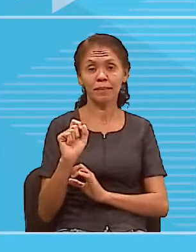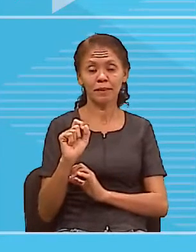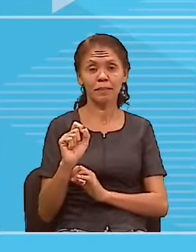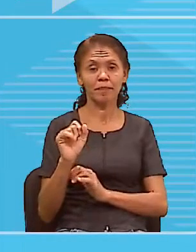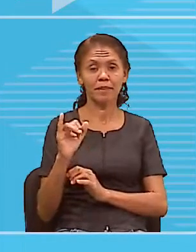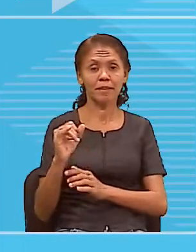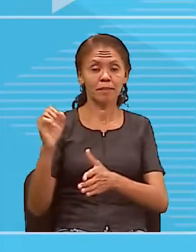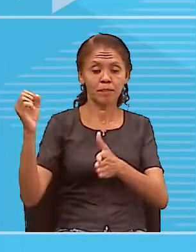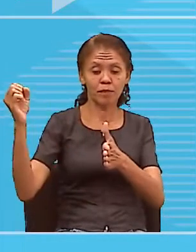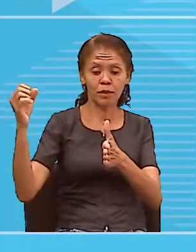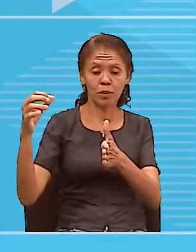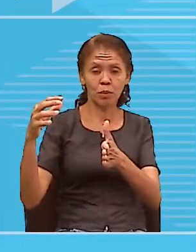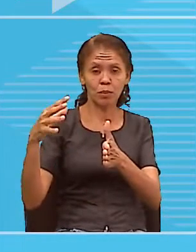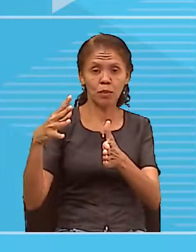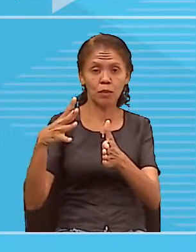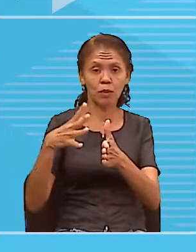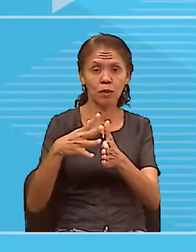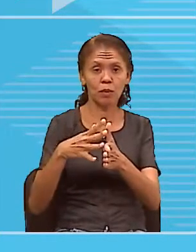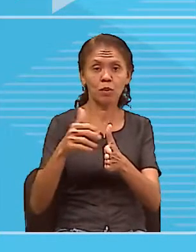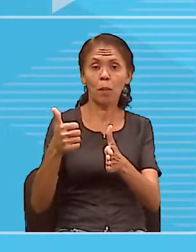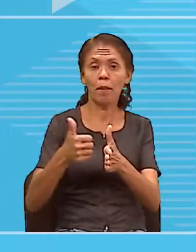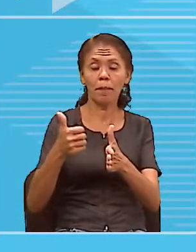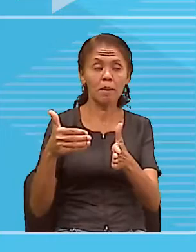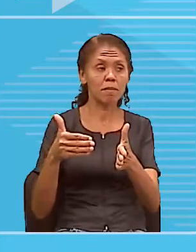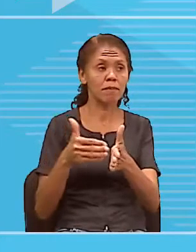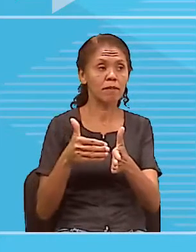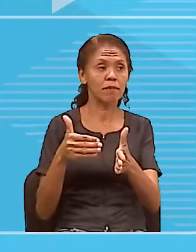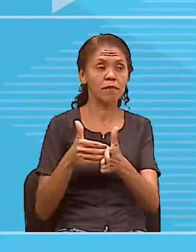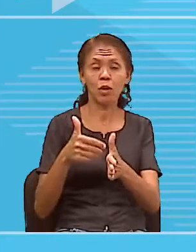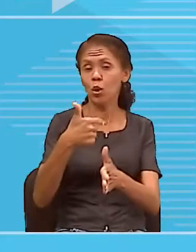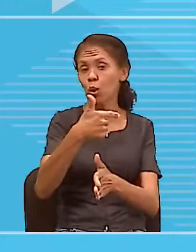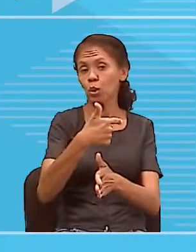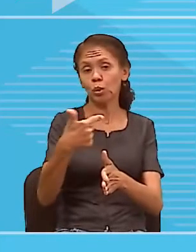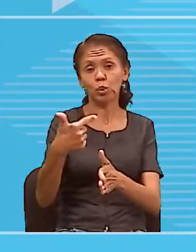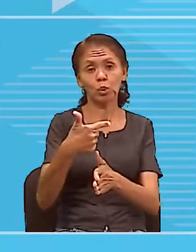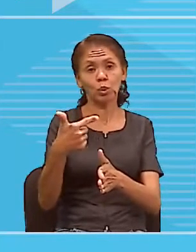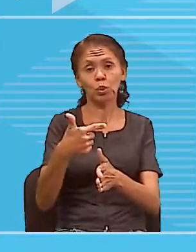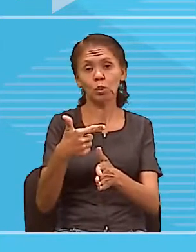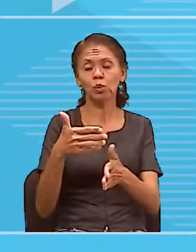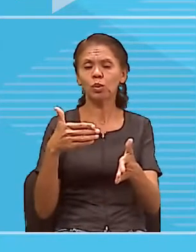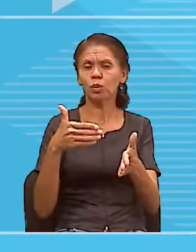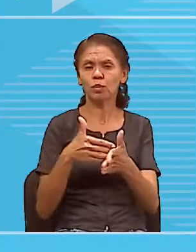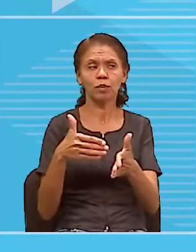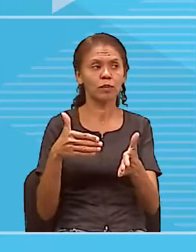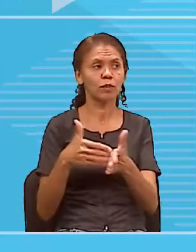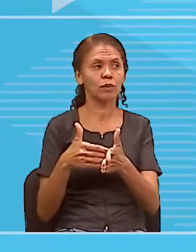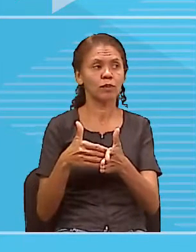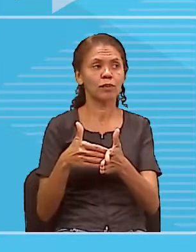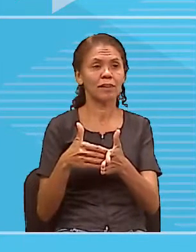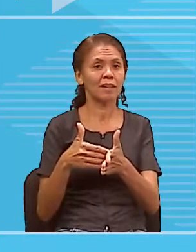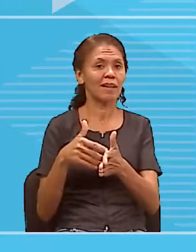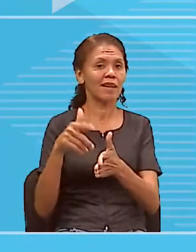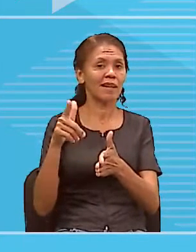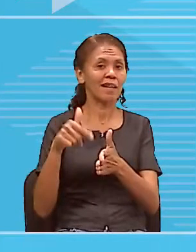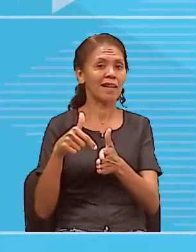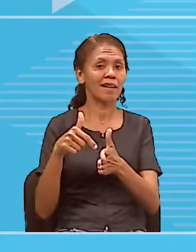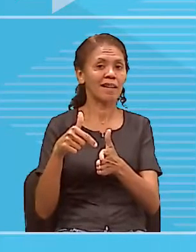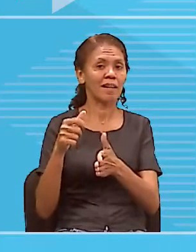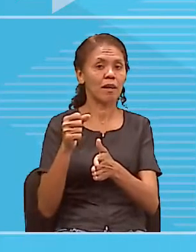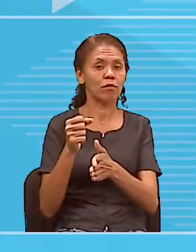passa por um primeiro obstáculo no segundo ela aparece espalhada